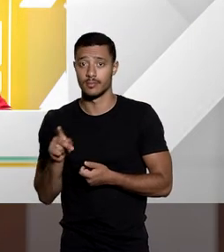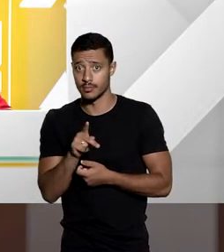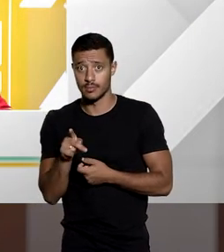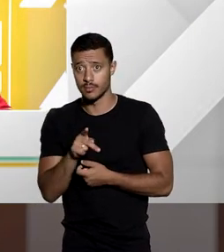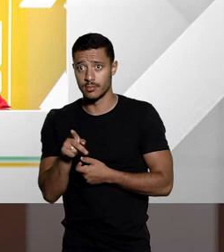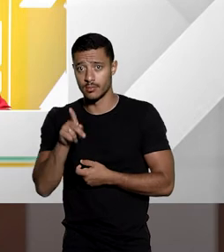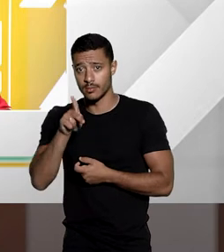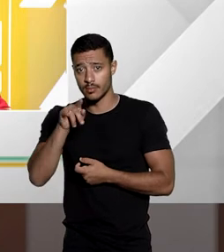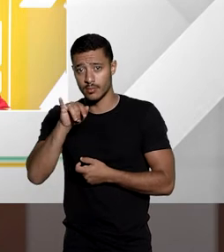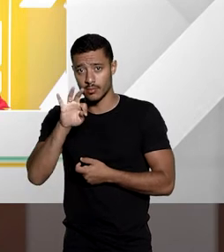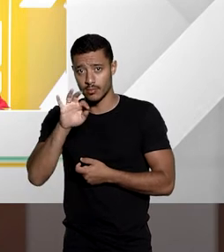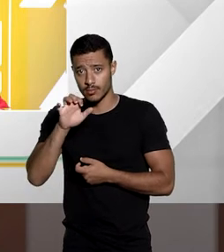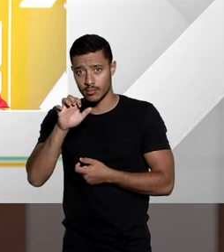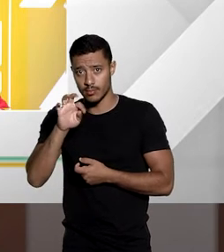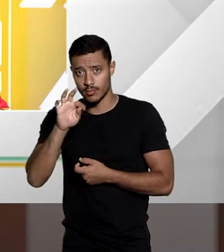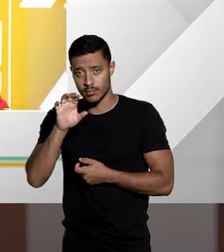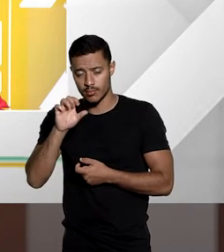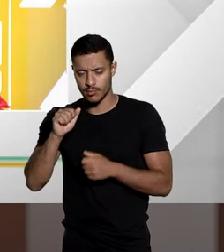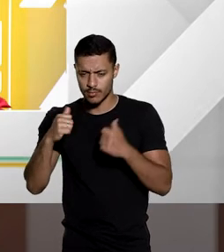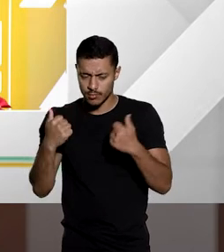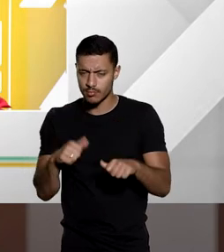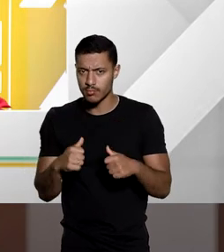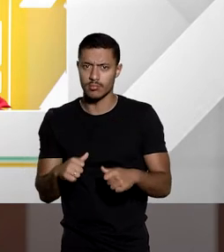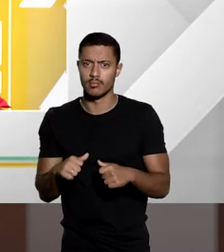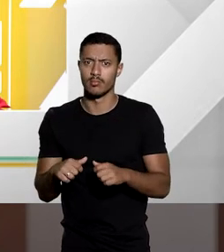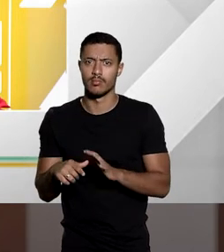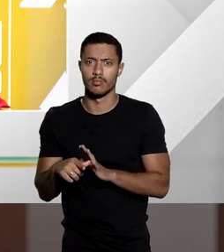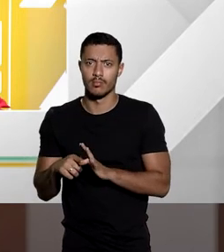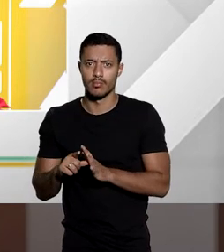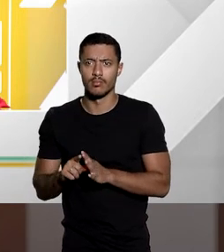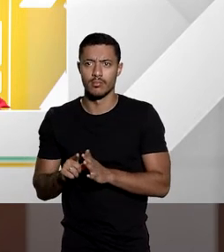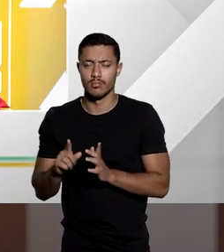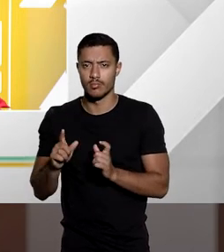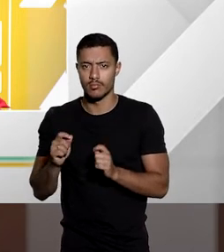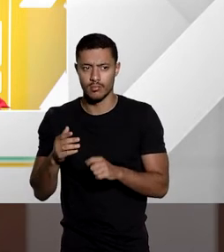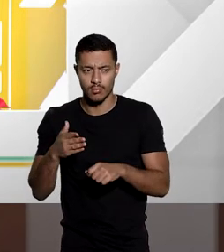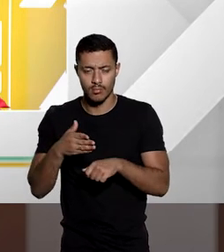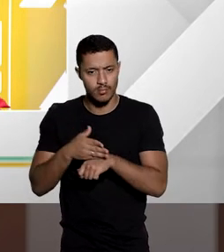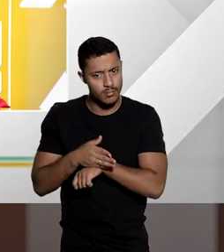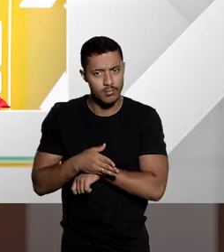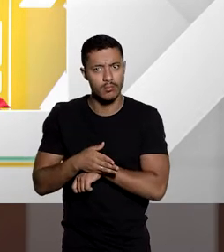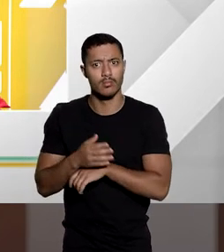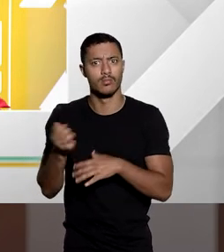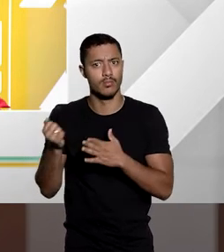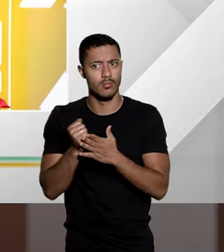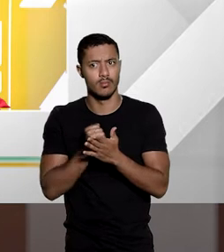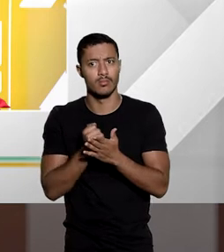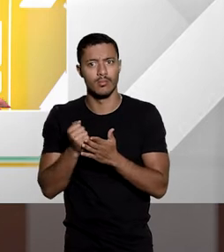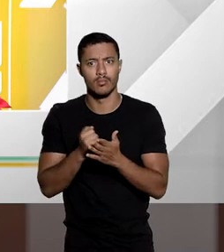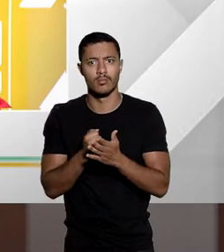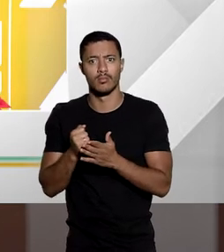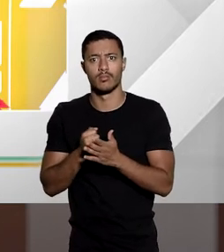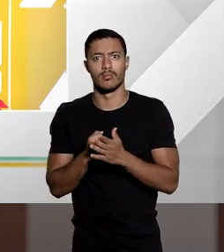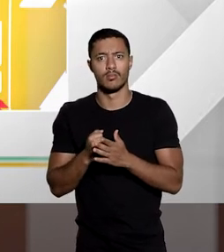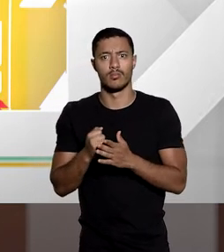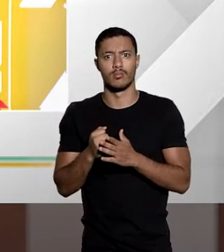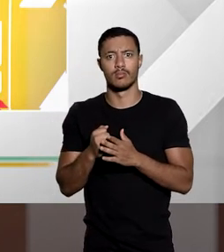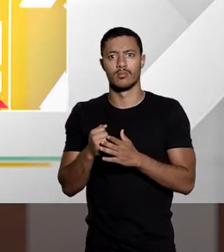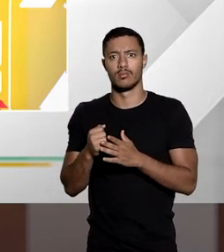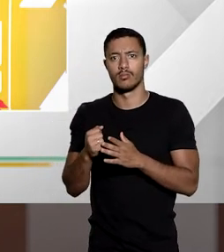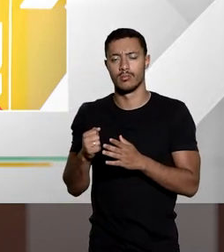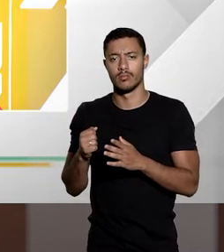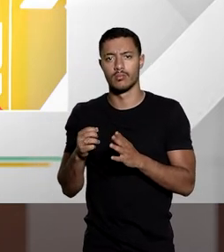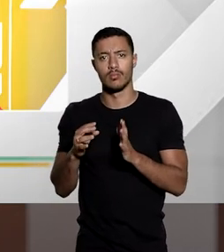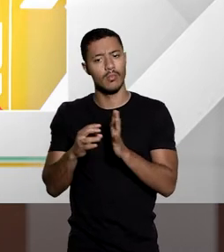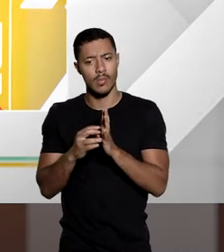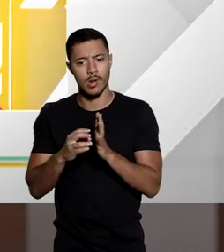Professora de Pietro, é necessário contraditório prévio no caso de intervenção em contrato com concessionária de serviço